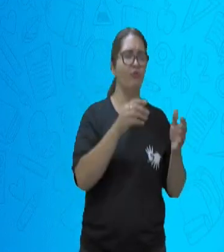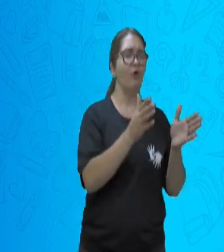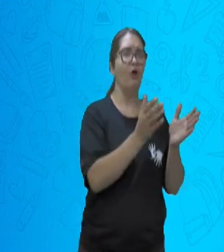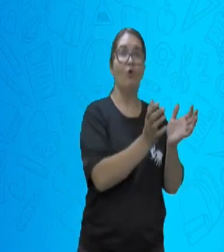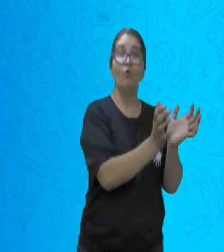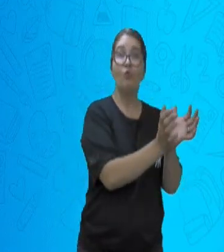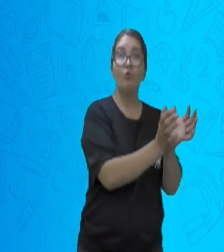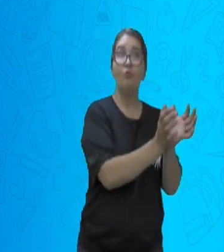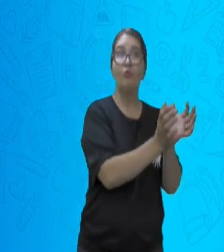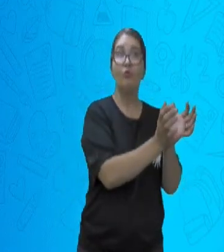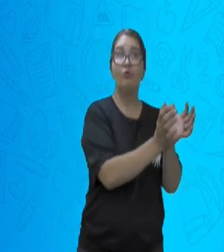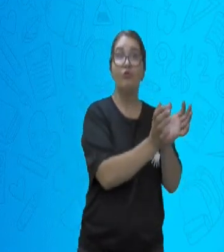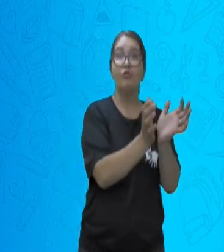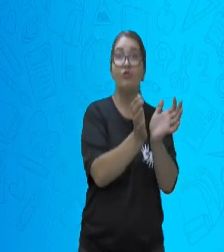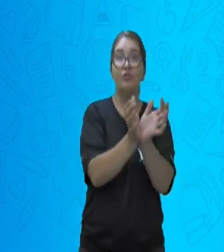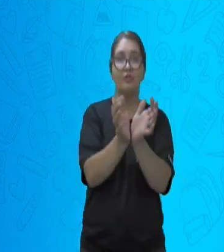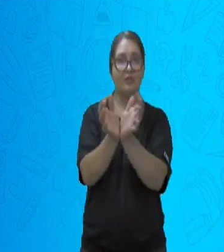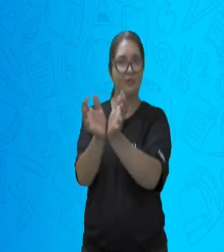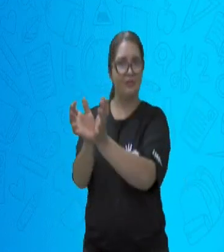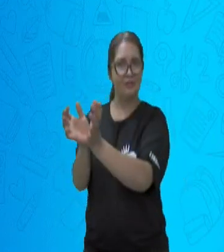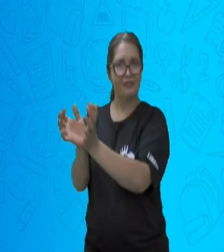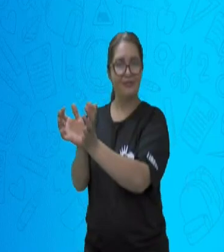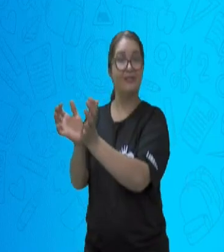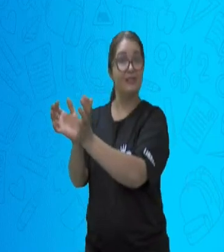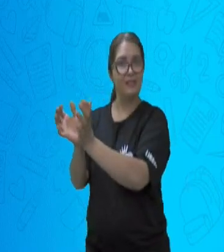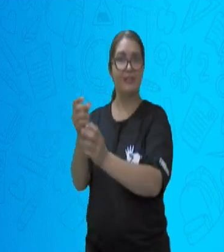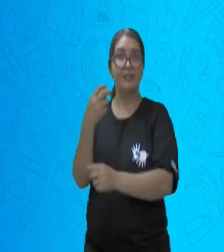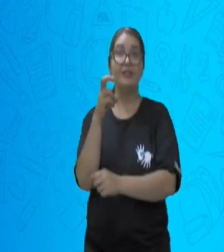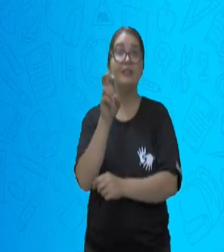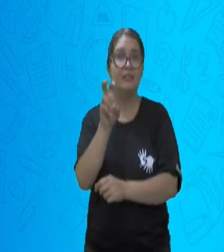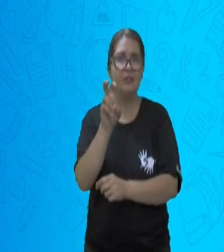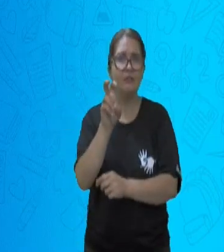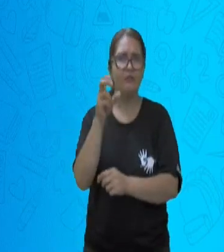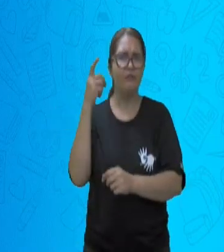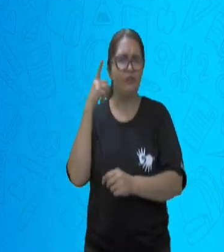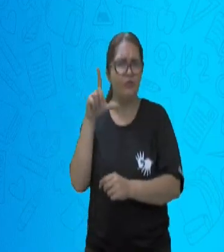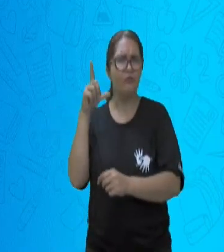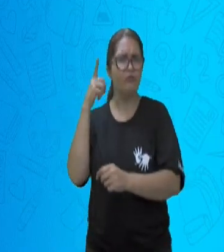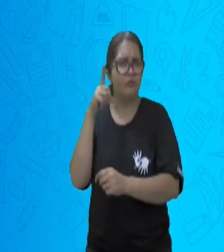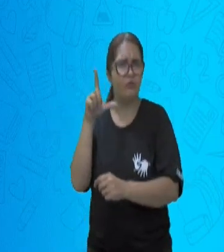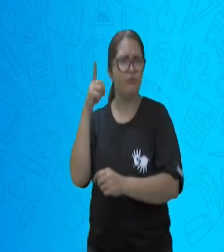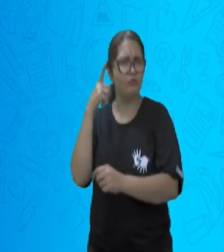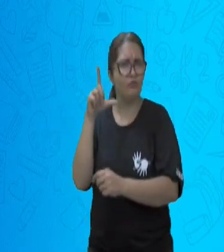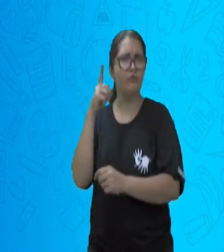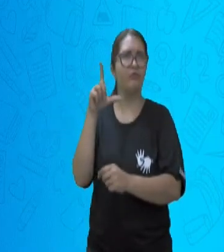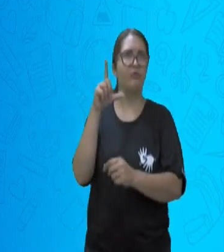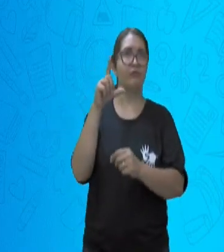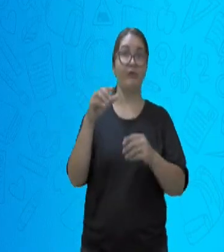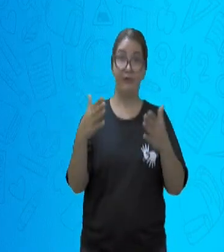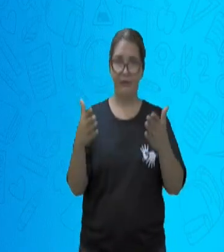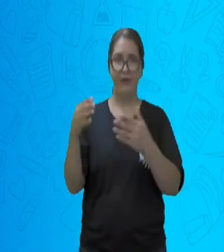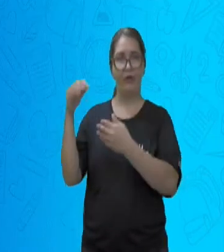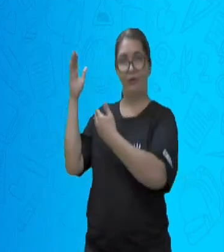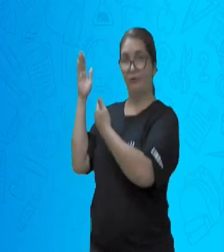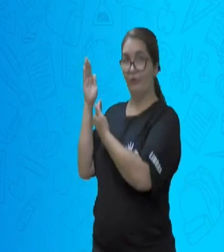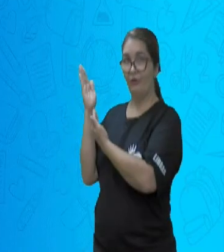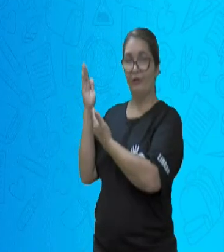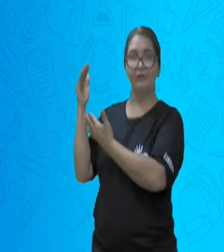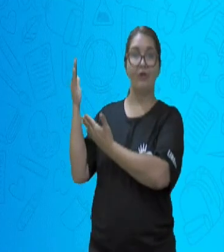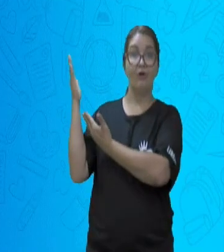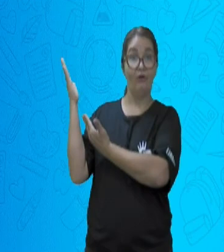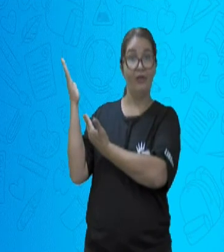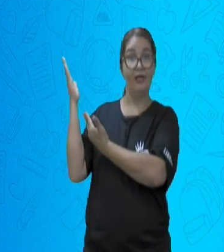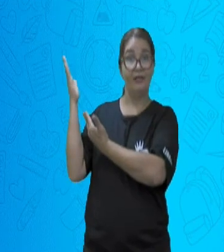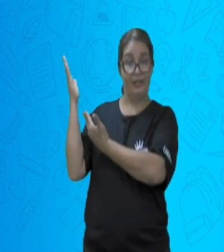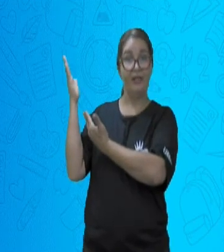Vamos lá. Isso significa que você tem 5 grupos com 3 balas. Olha só, eu já dividi as balas em